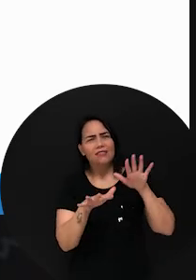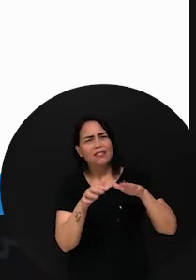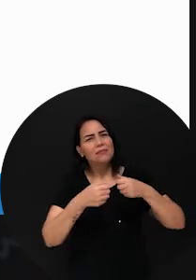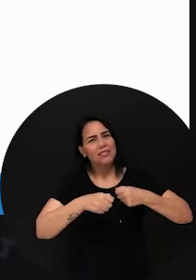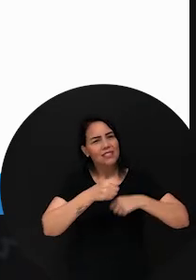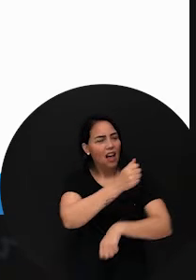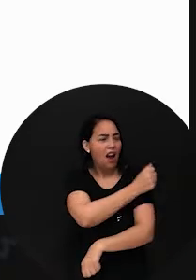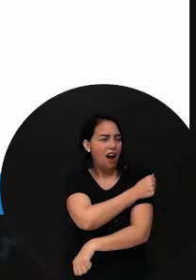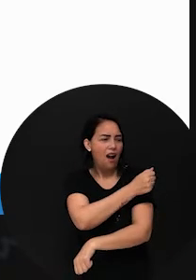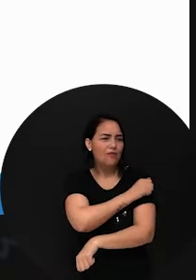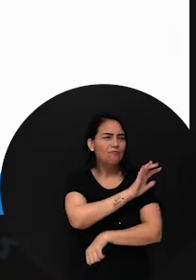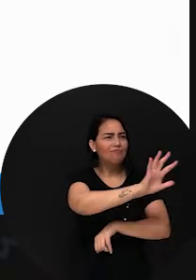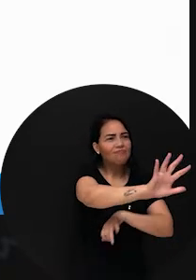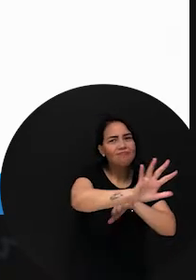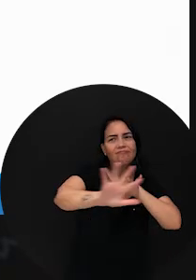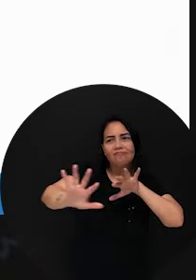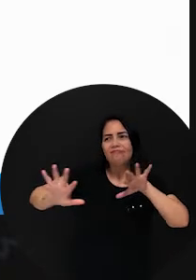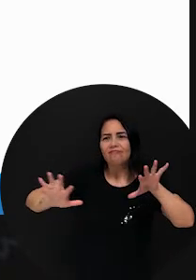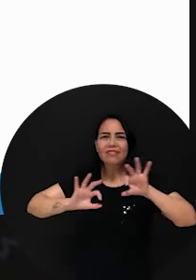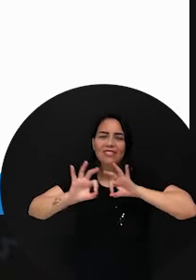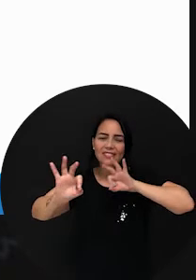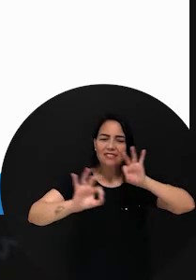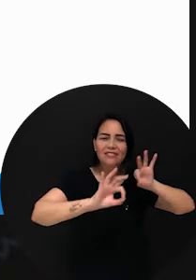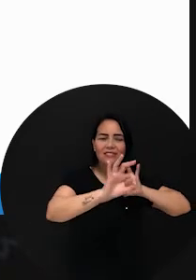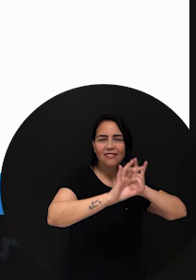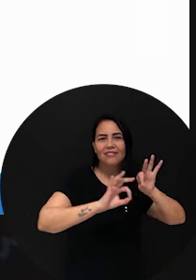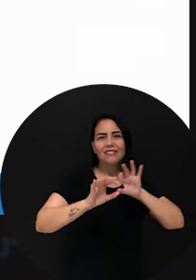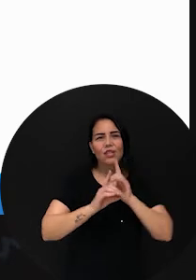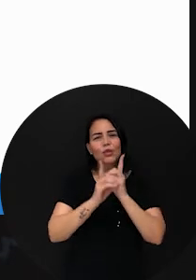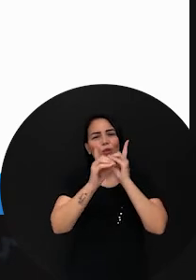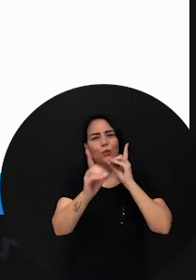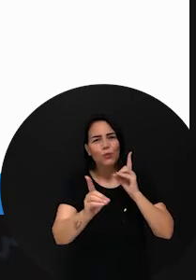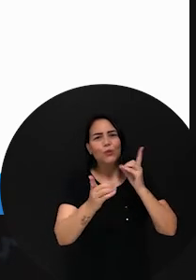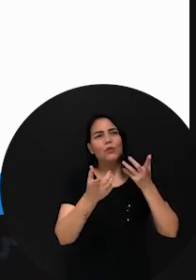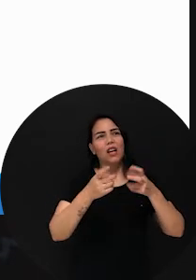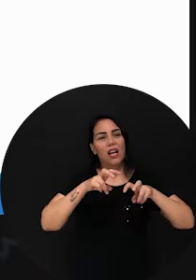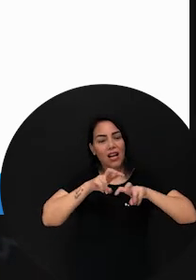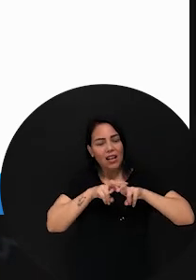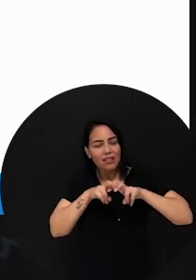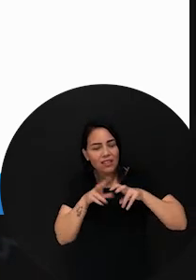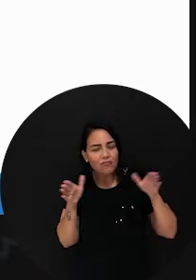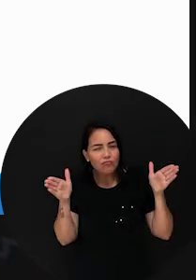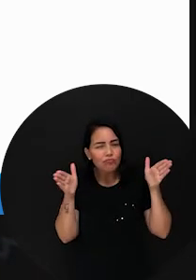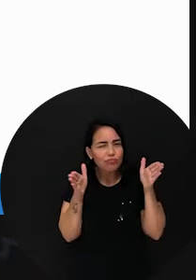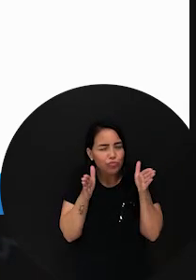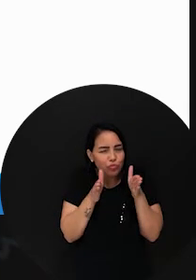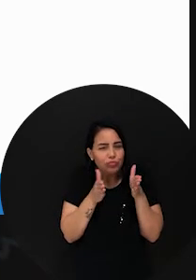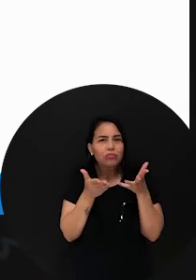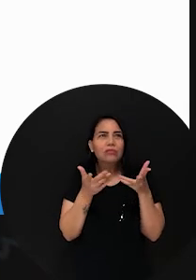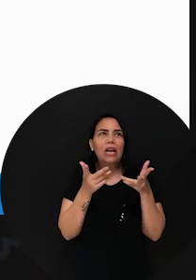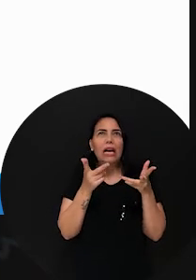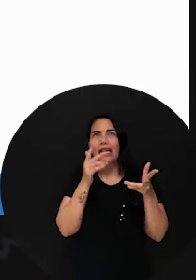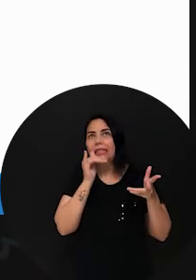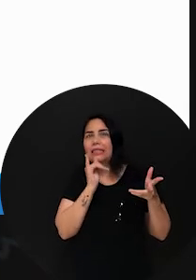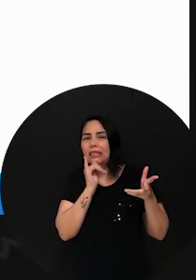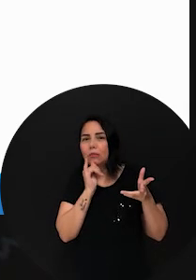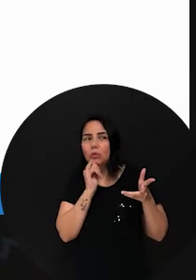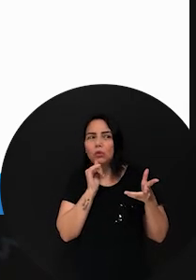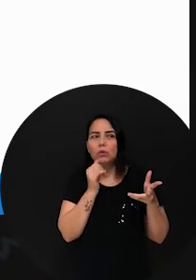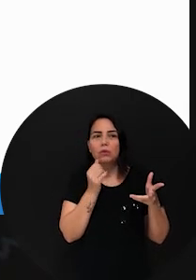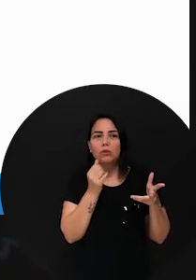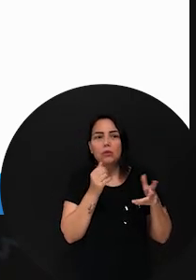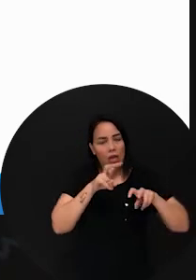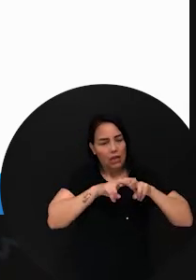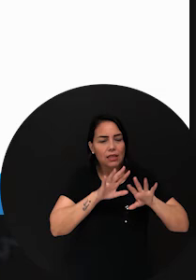na medida, né, necessária, mas a gente está torcendo para que a gente consiga fazer ele lá no final do ano, no dia 24 de